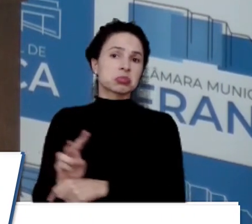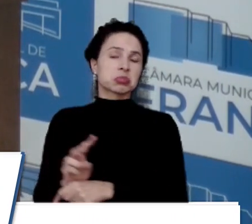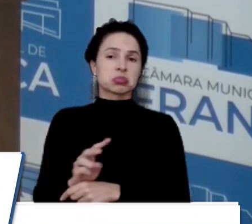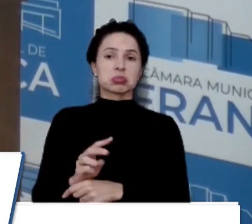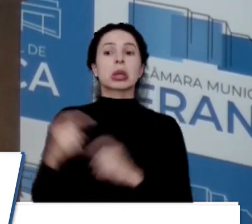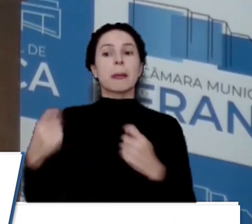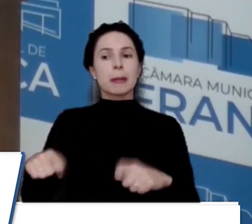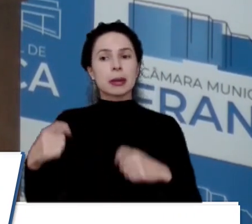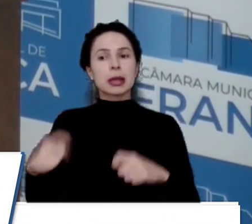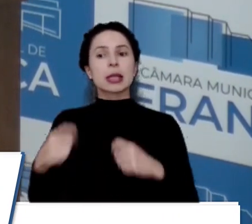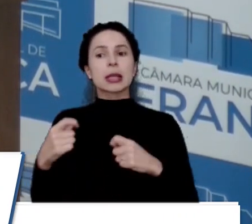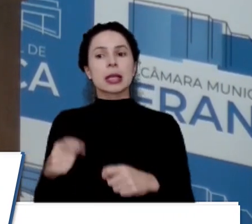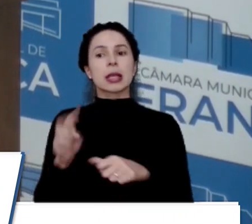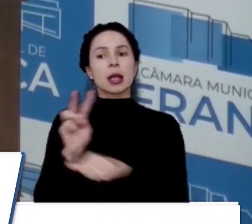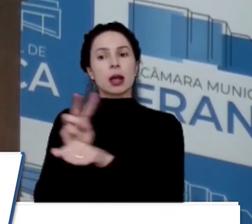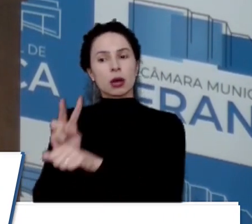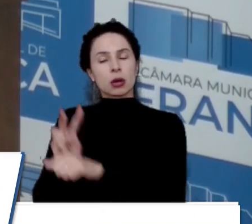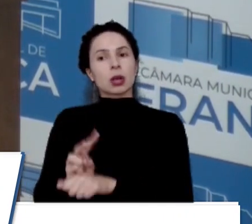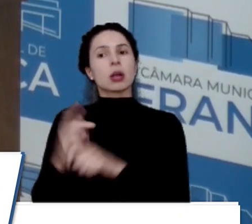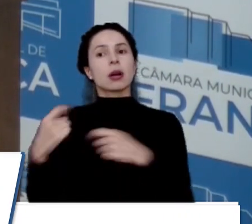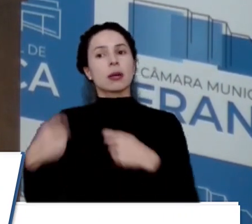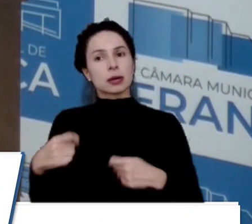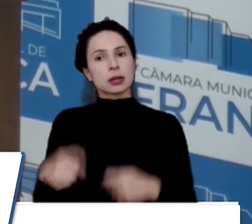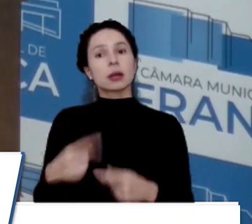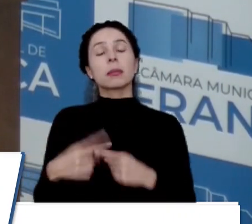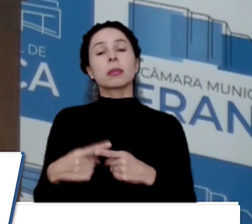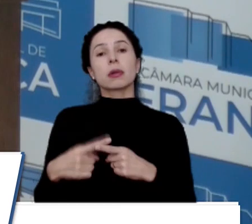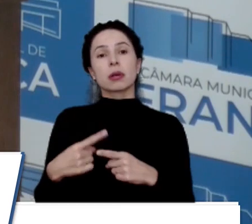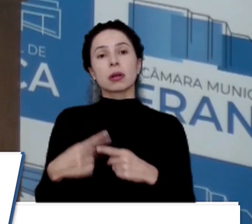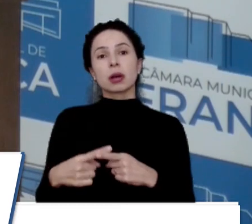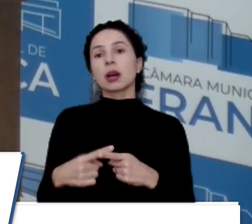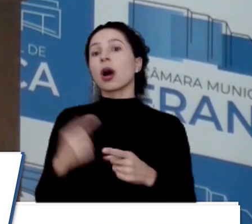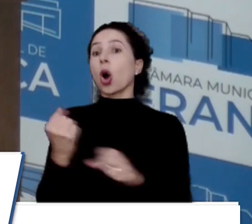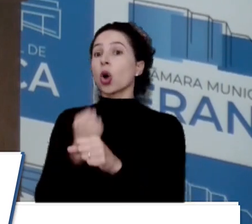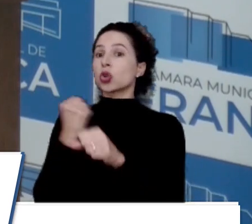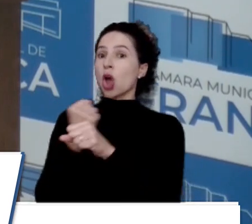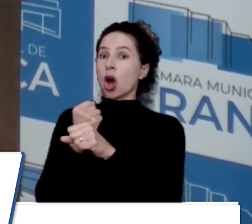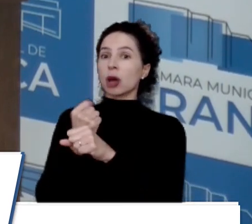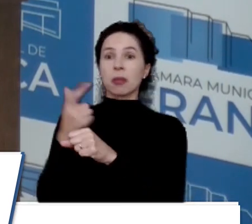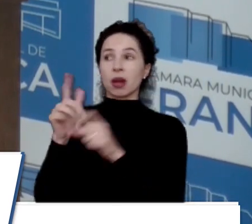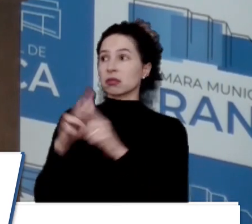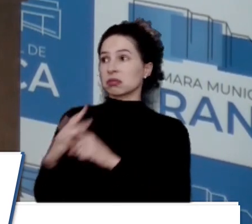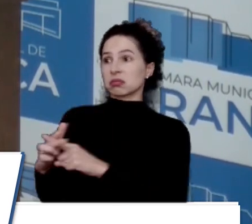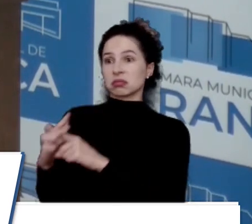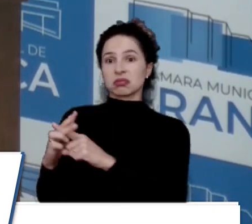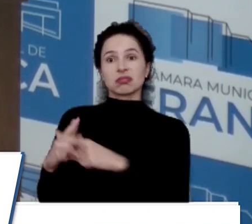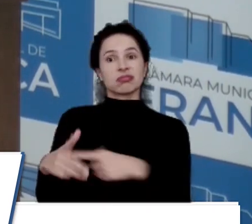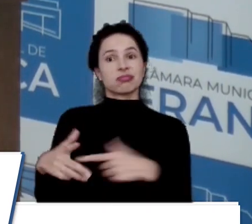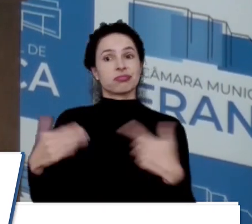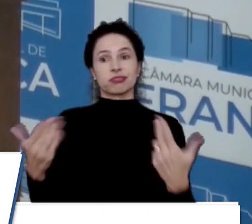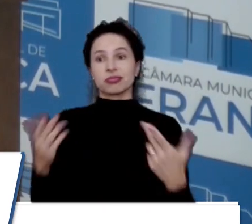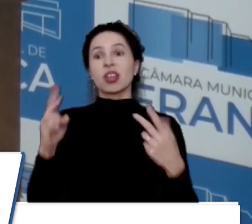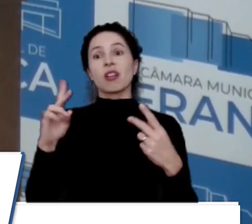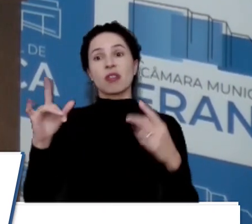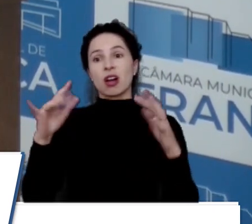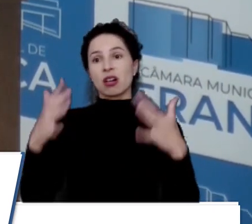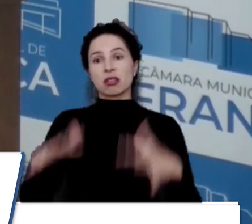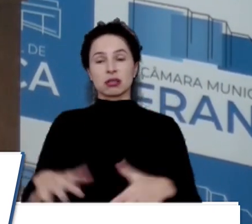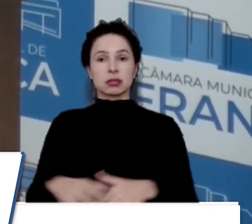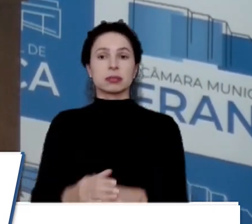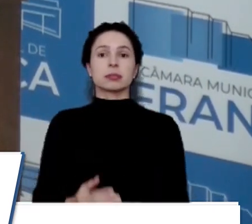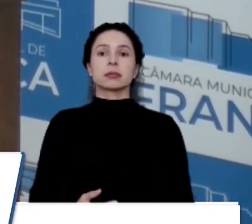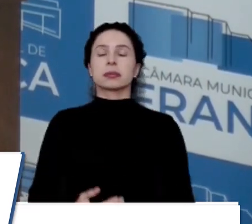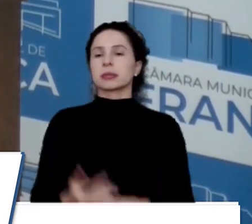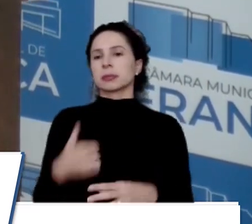de das manutenção porque constrói mas não dá manutenção com o tempo vai acaba tudo beleza